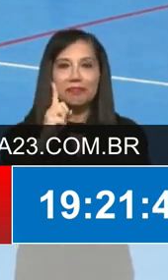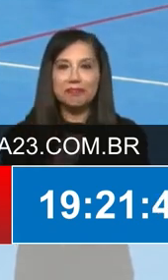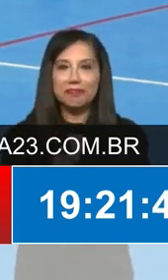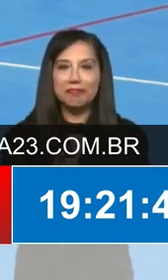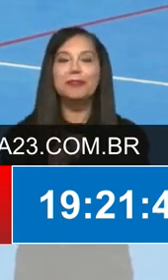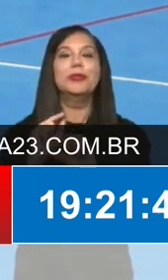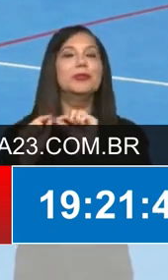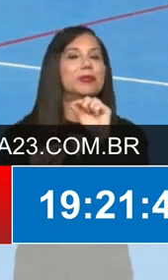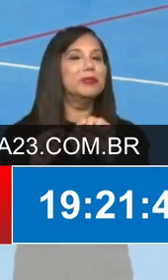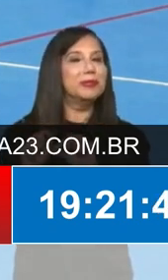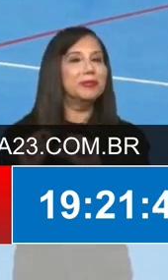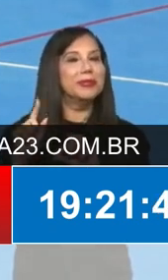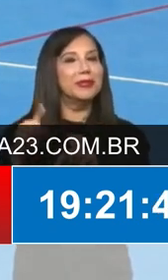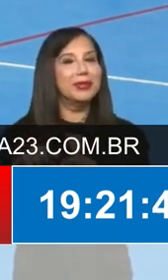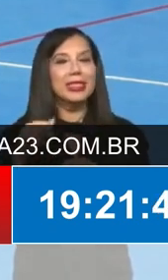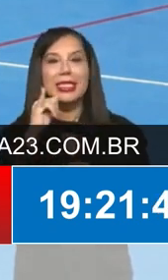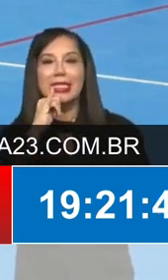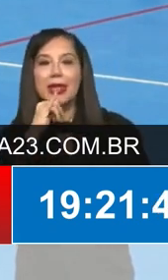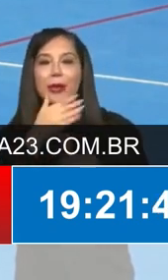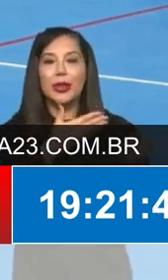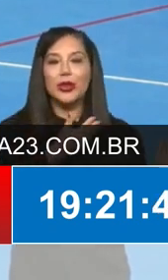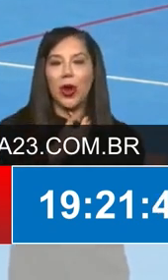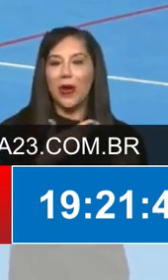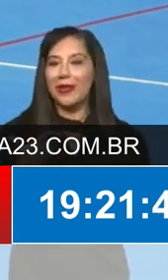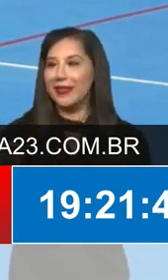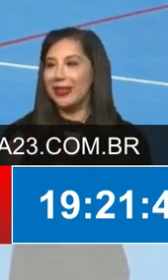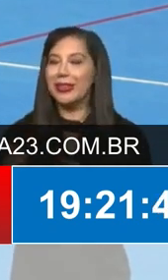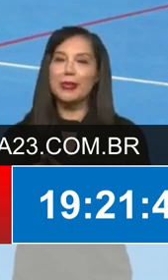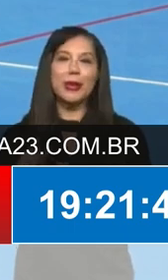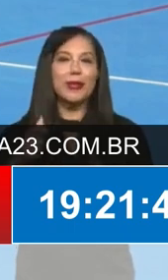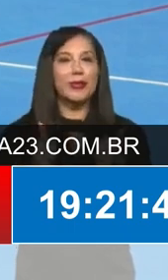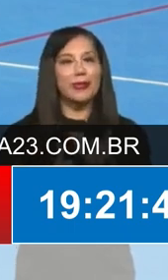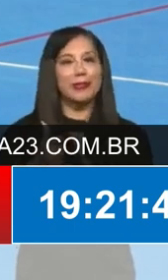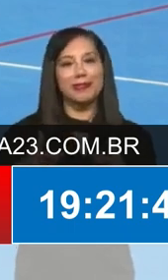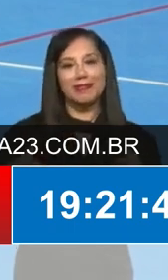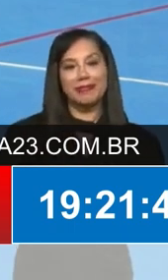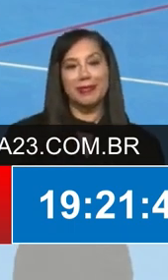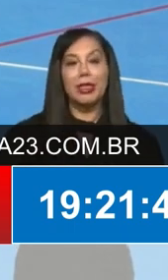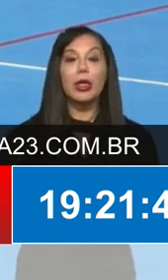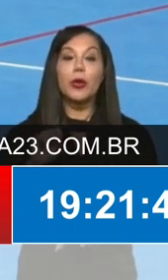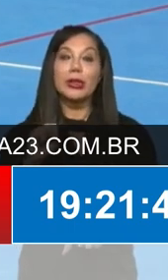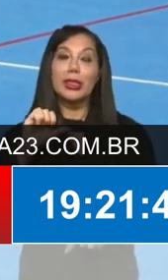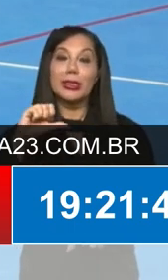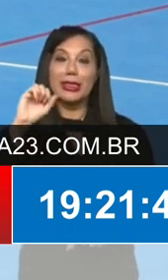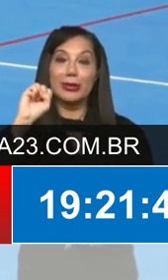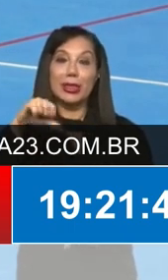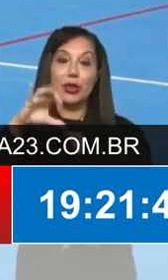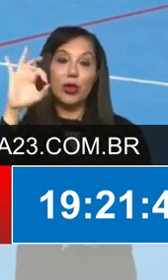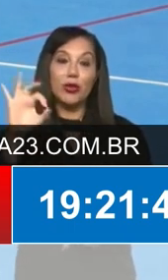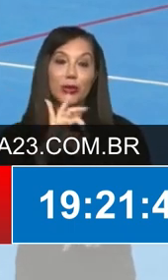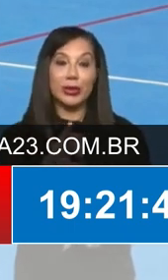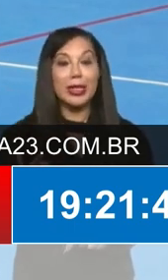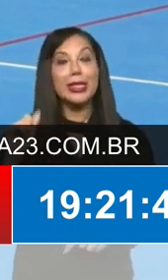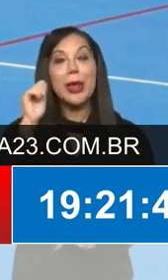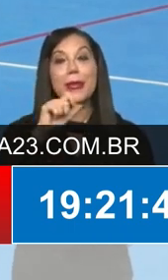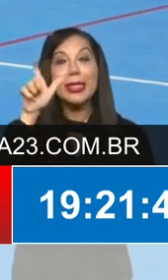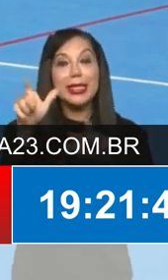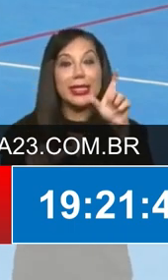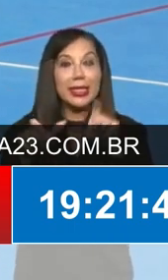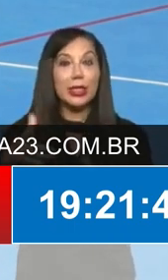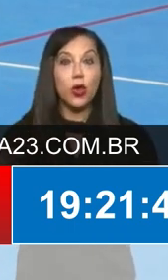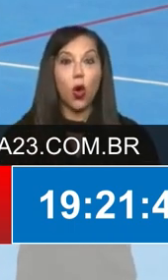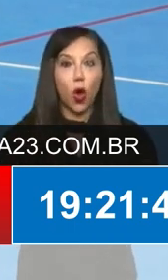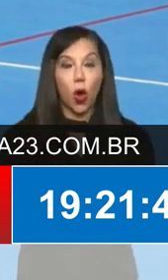constatações tem tudo a ver com estas jovens e com o futsal. É que 89% das meninas que